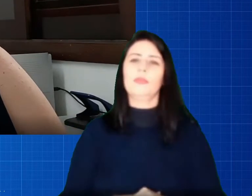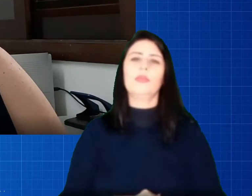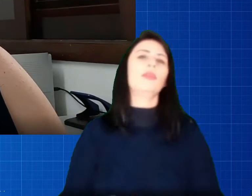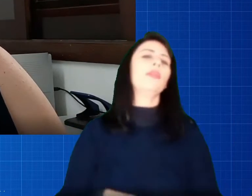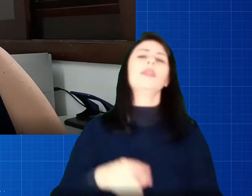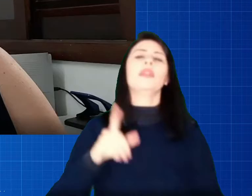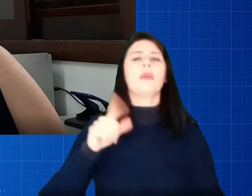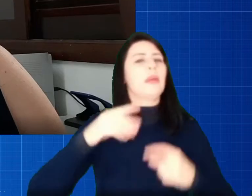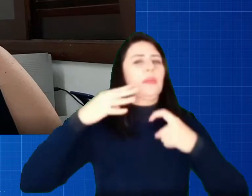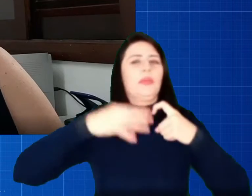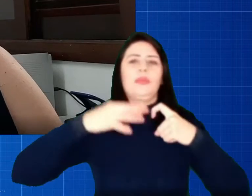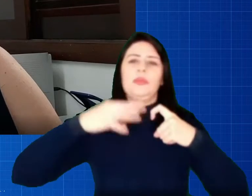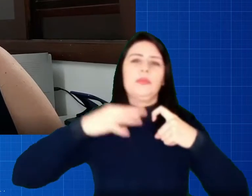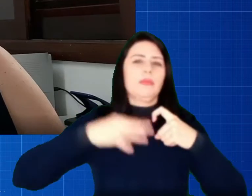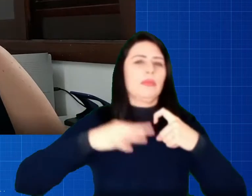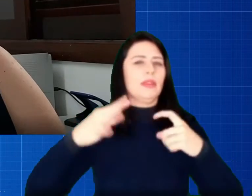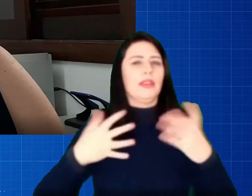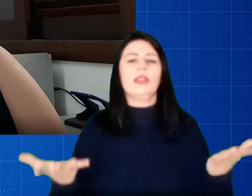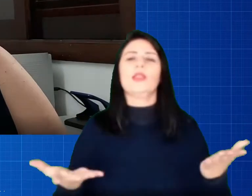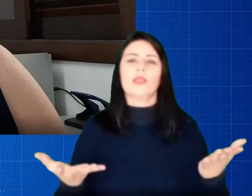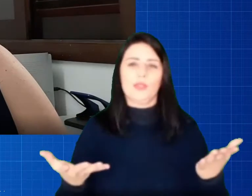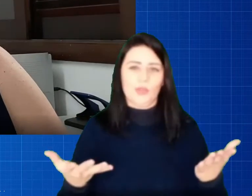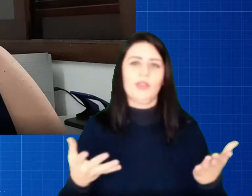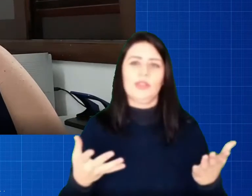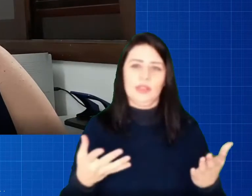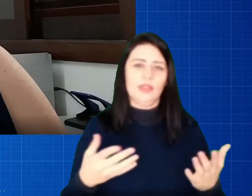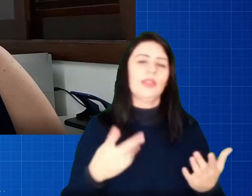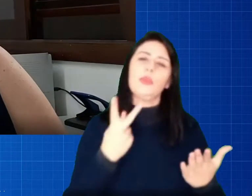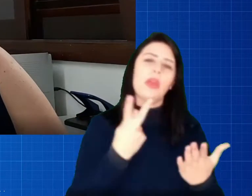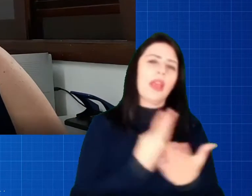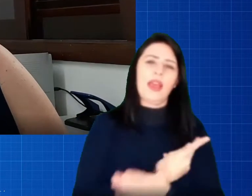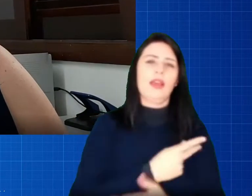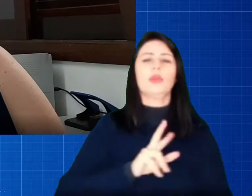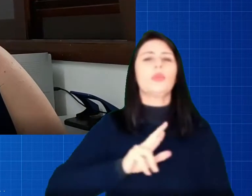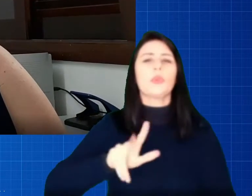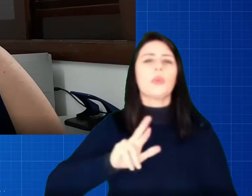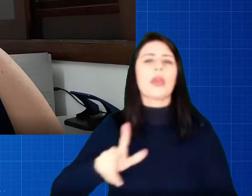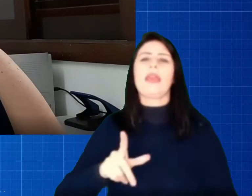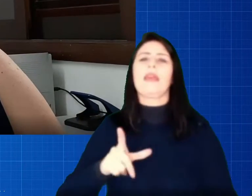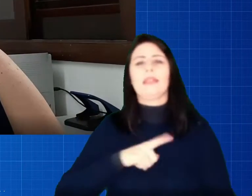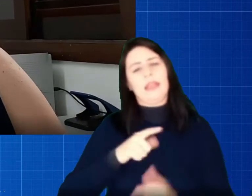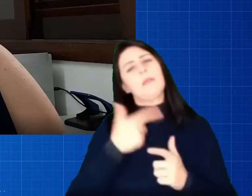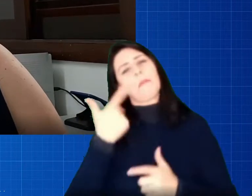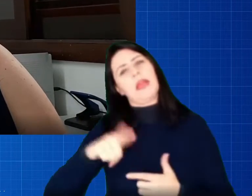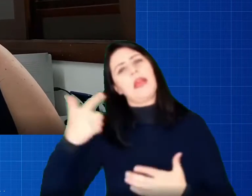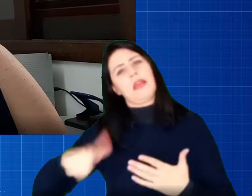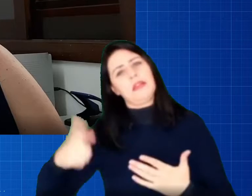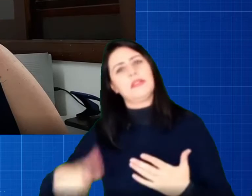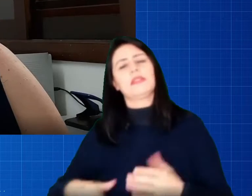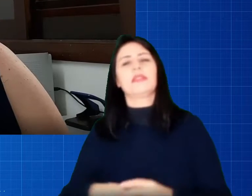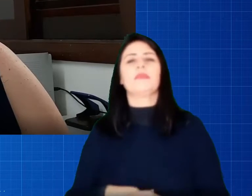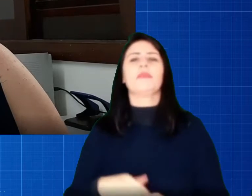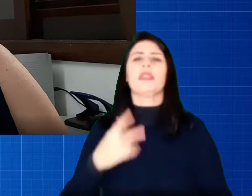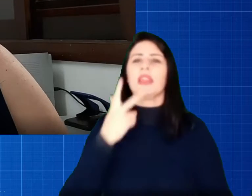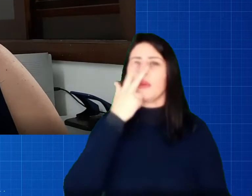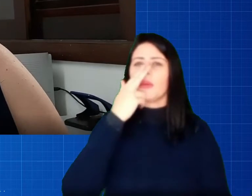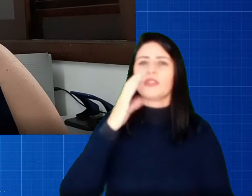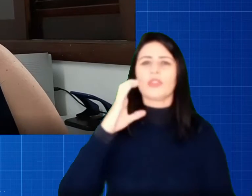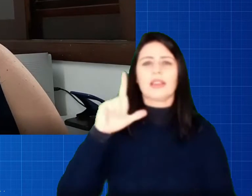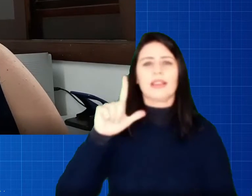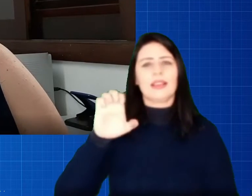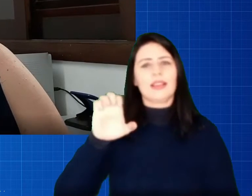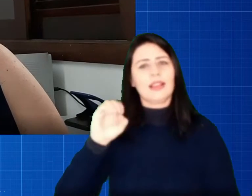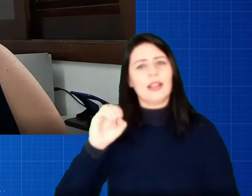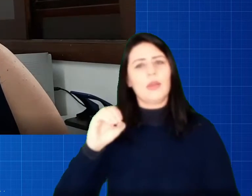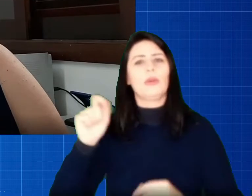é muito mistificado e que está errado, e não é só isso, né? Eu acredito que a Clara pode falar um